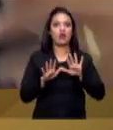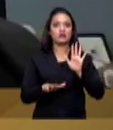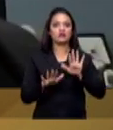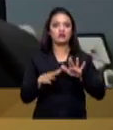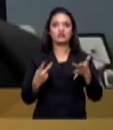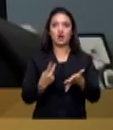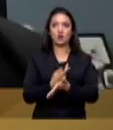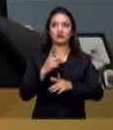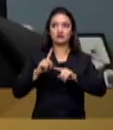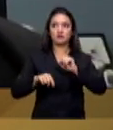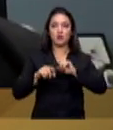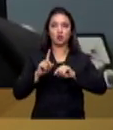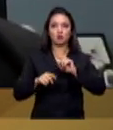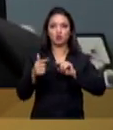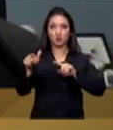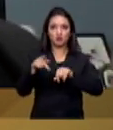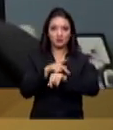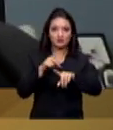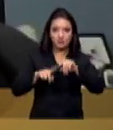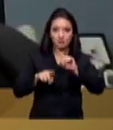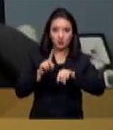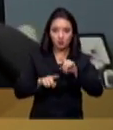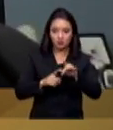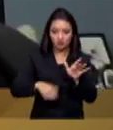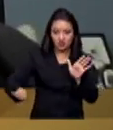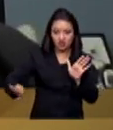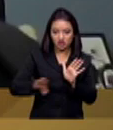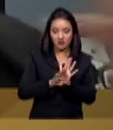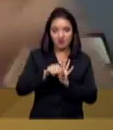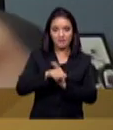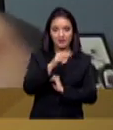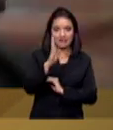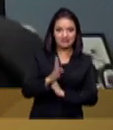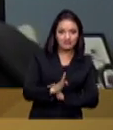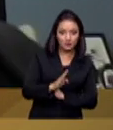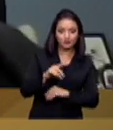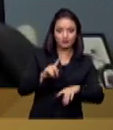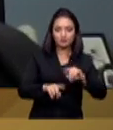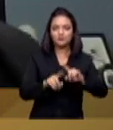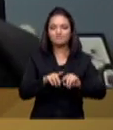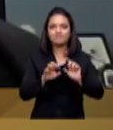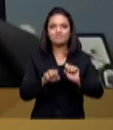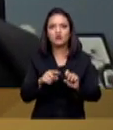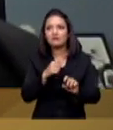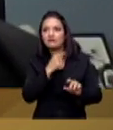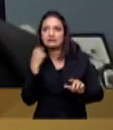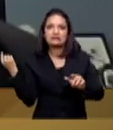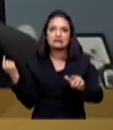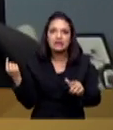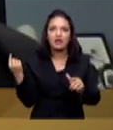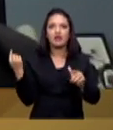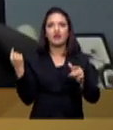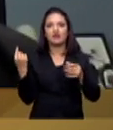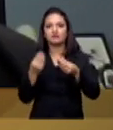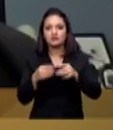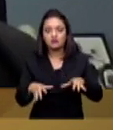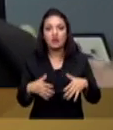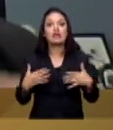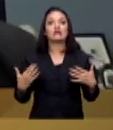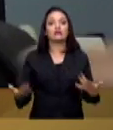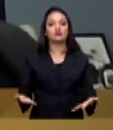os produtos são perecíveis e se faz, então, a